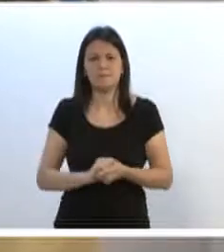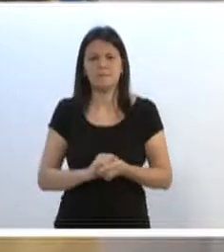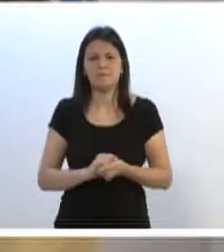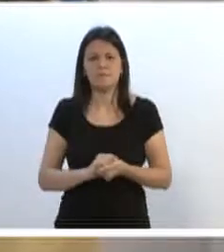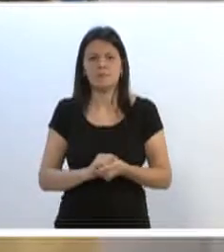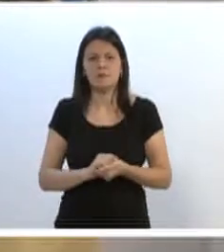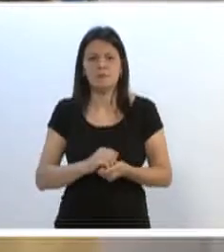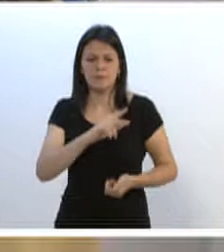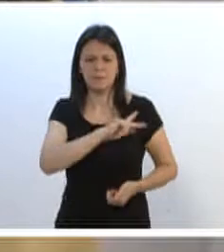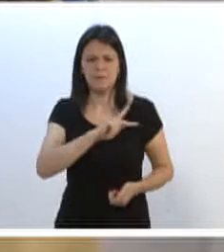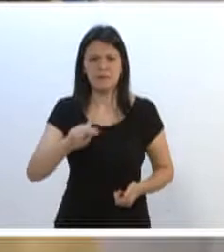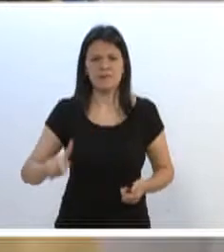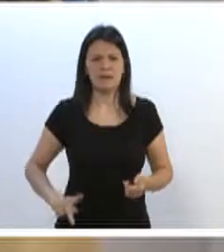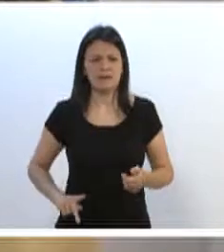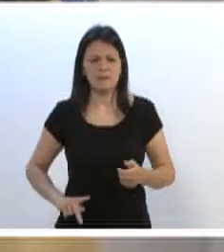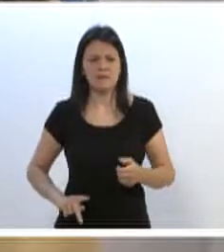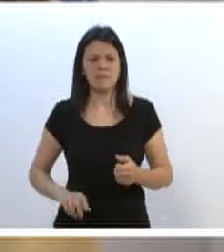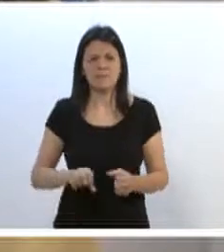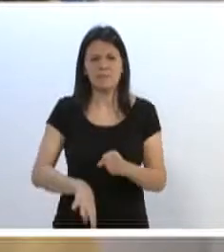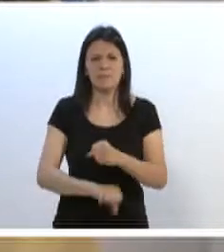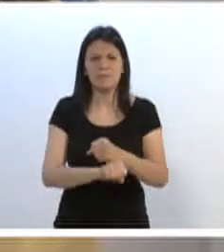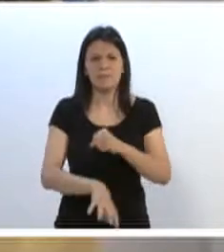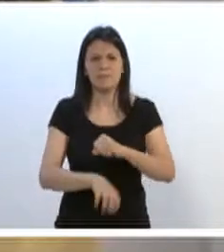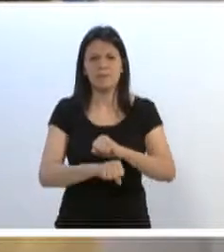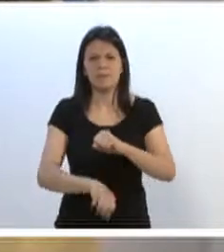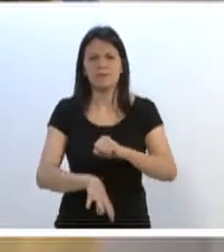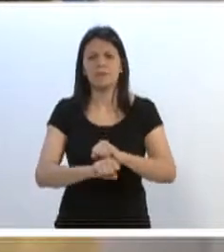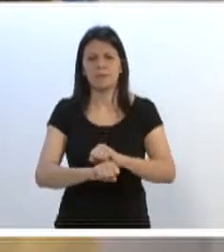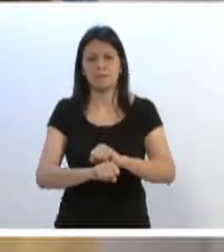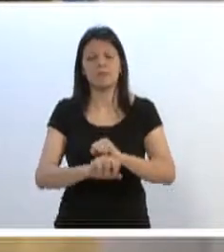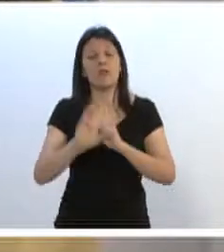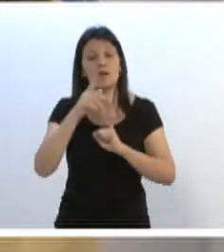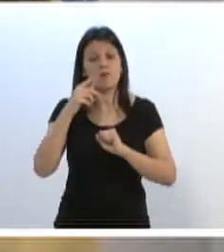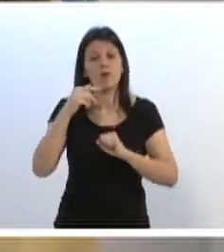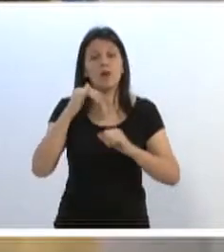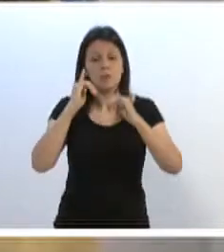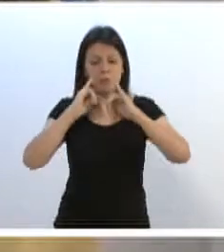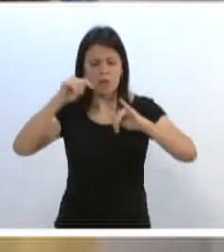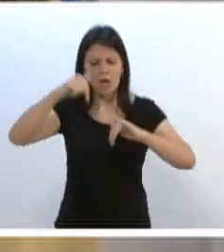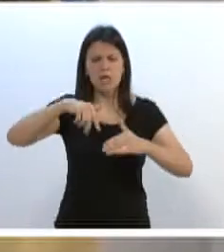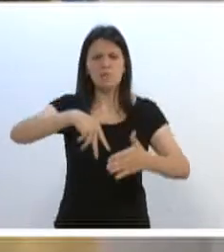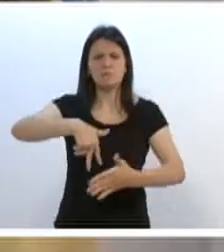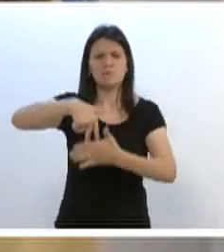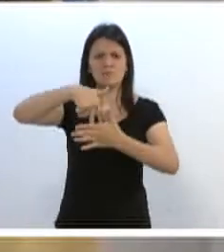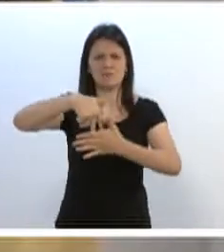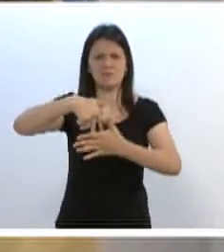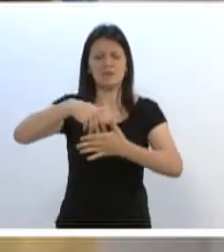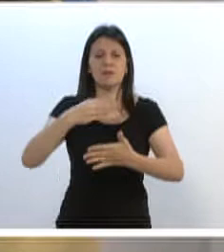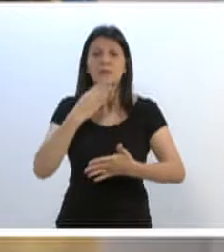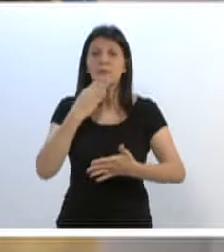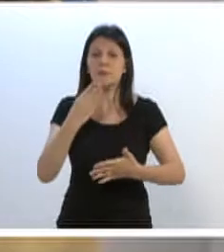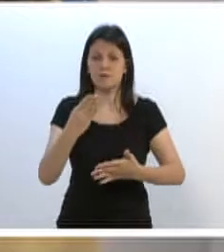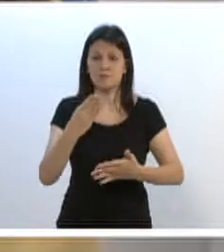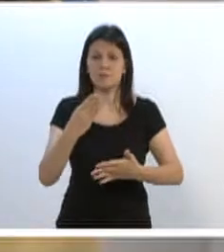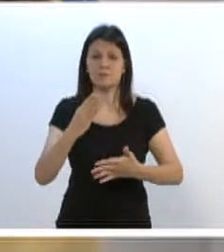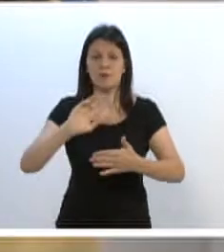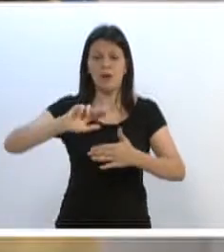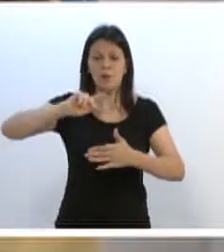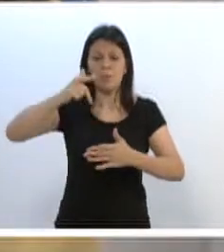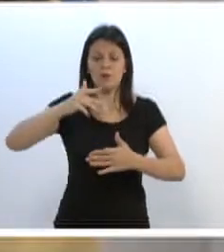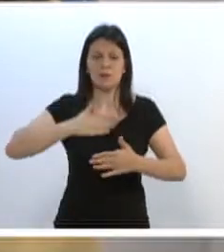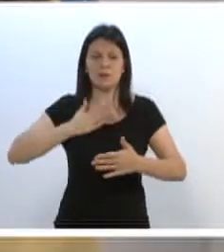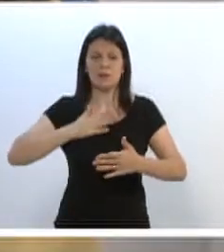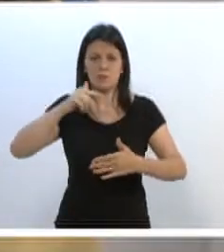presidente do CETERB, e disse a ele que faria um pronunciamento, e estou solicitando, após a minha